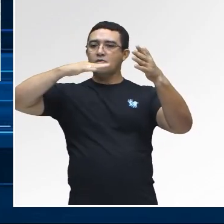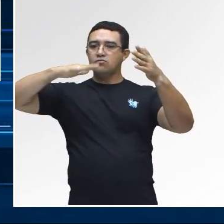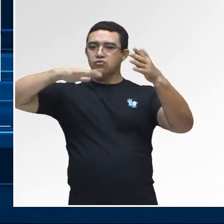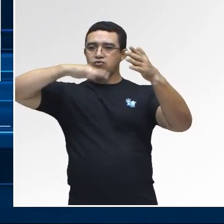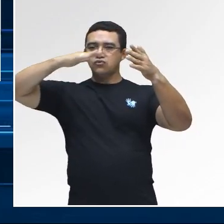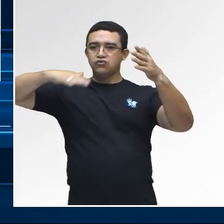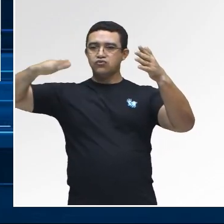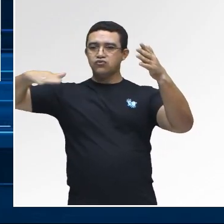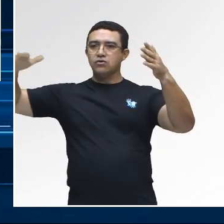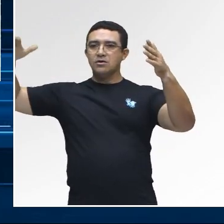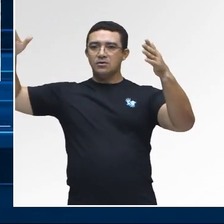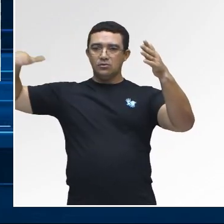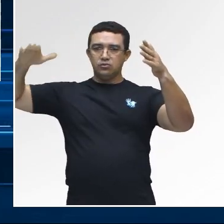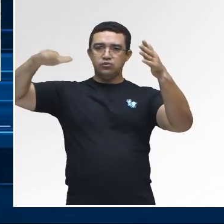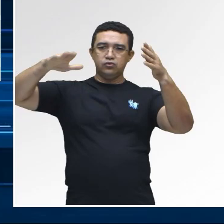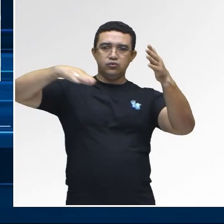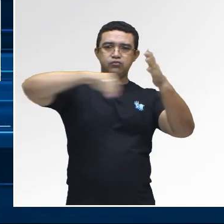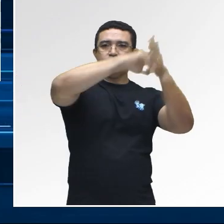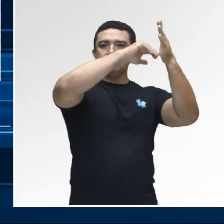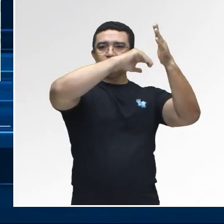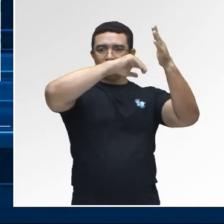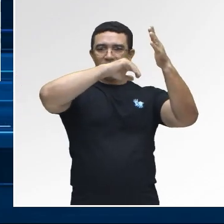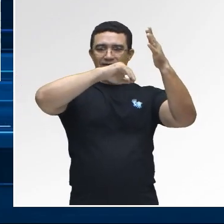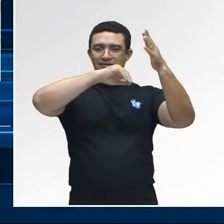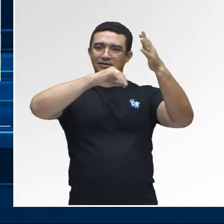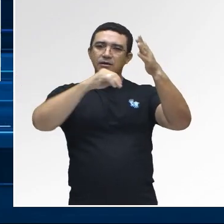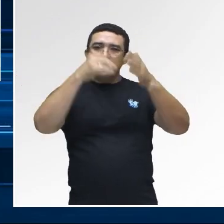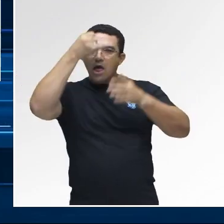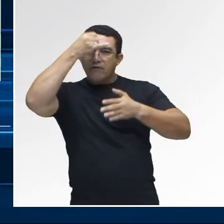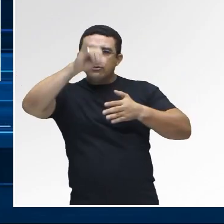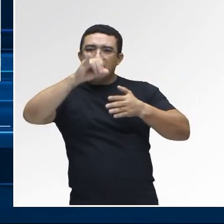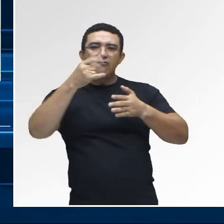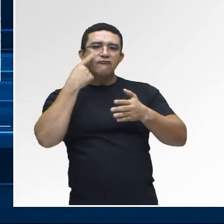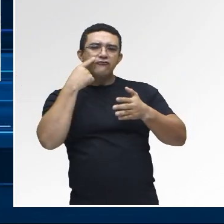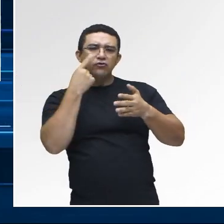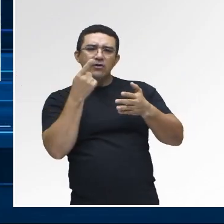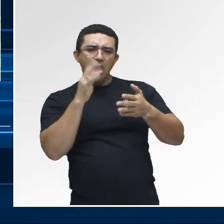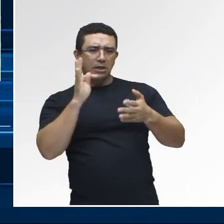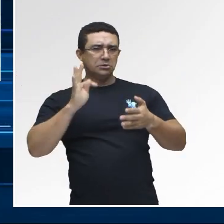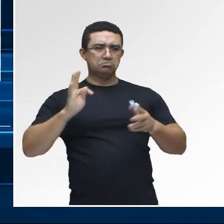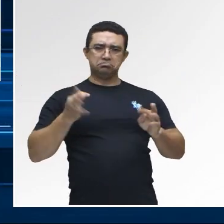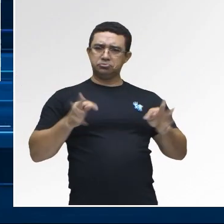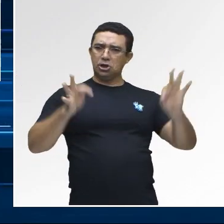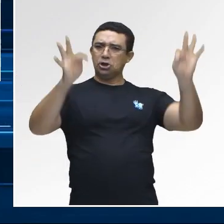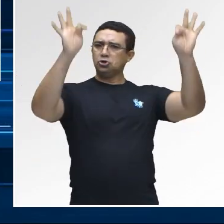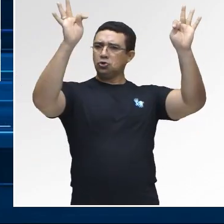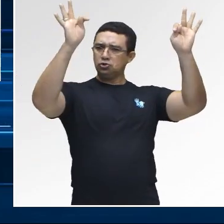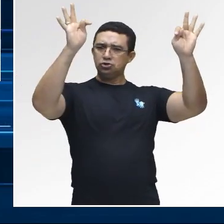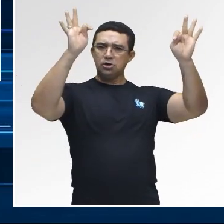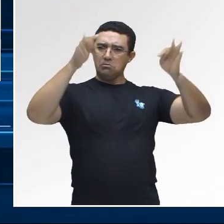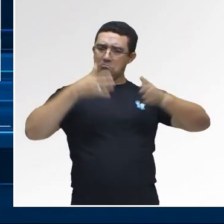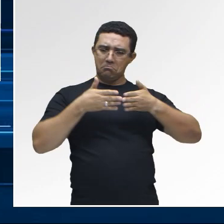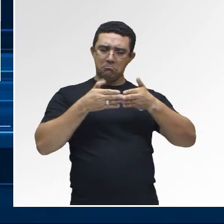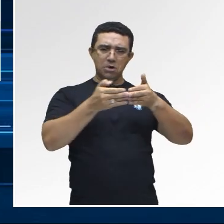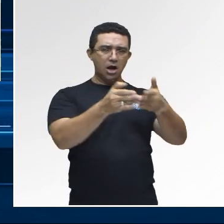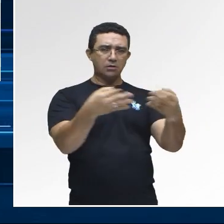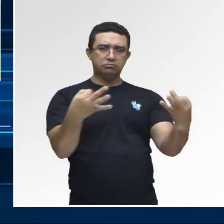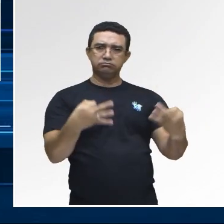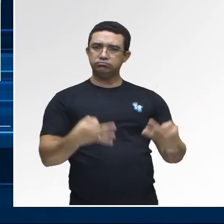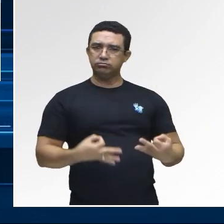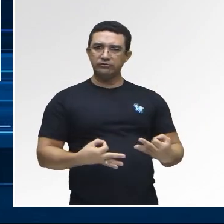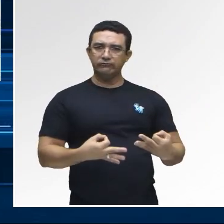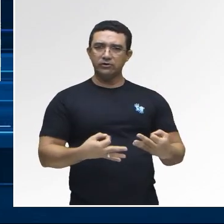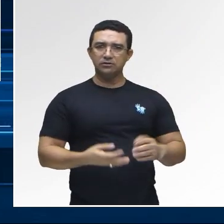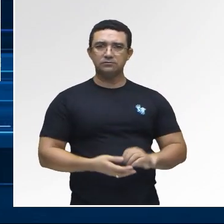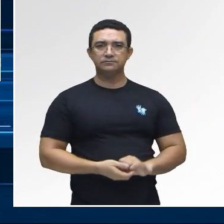tá? E a gente percebe aí um desenvolvimento tecnológico muito grande. Ah, professor, é só um simples barco. Não é só uma